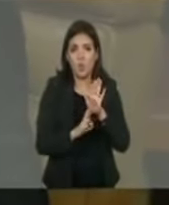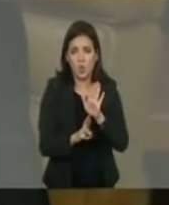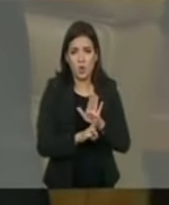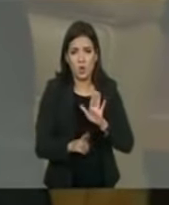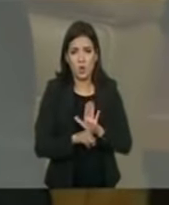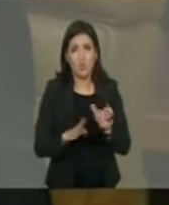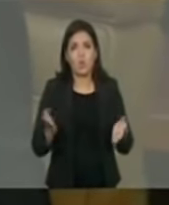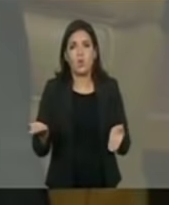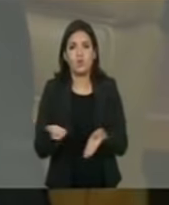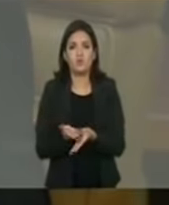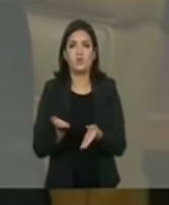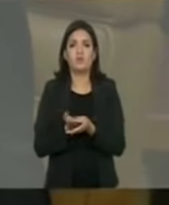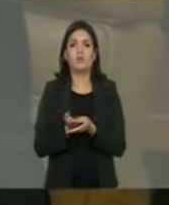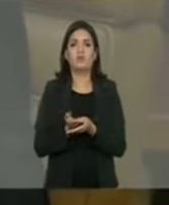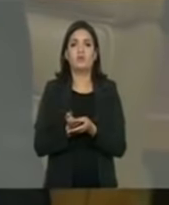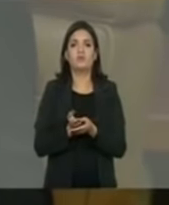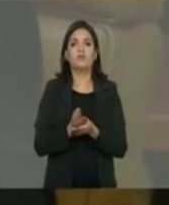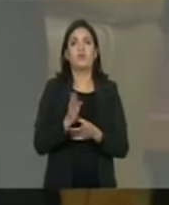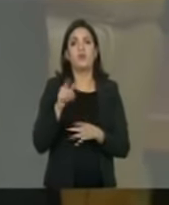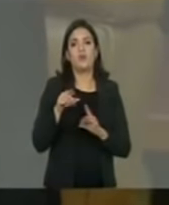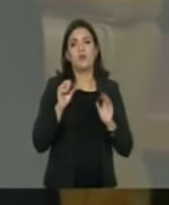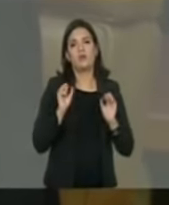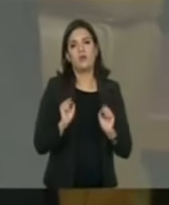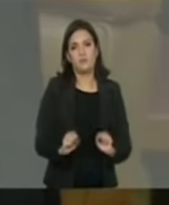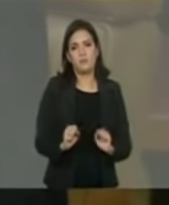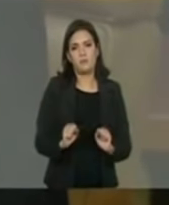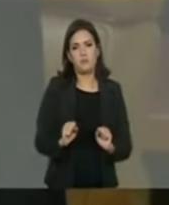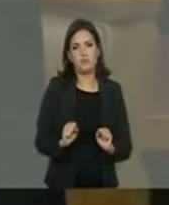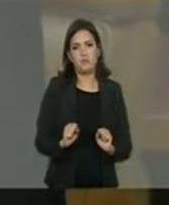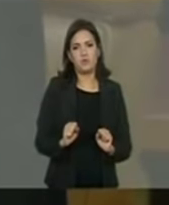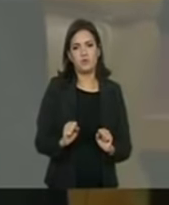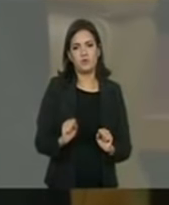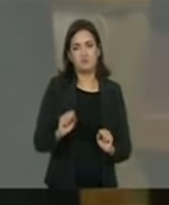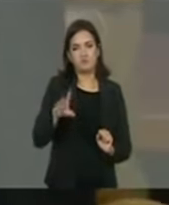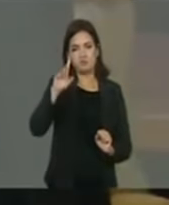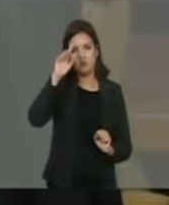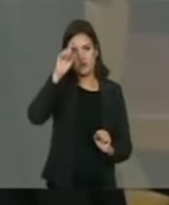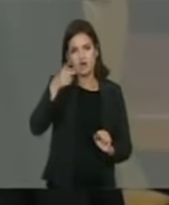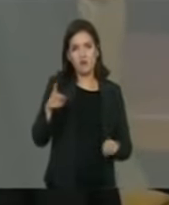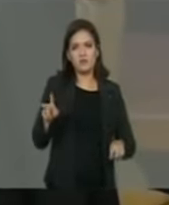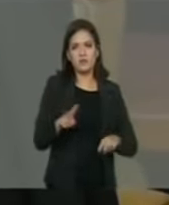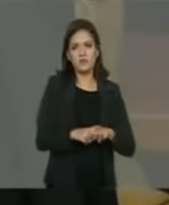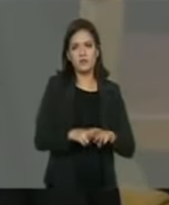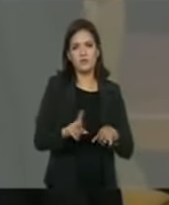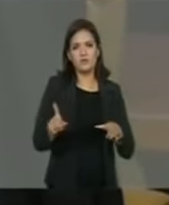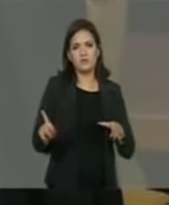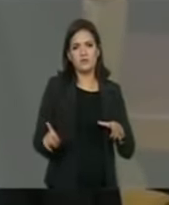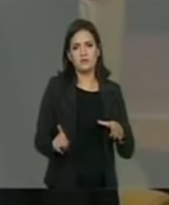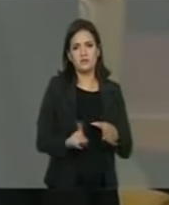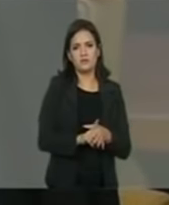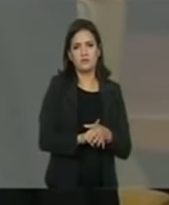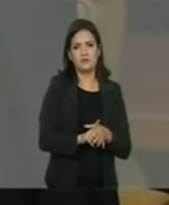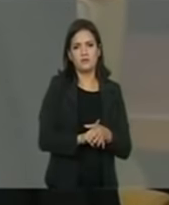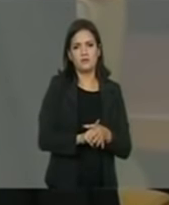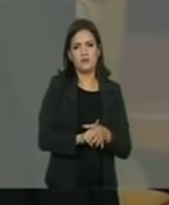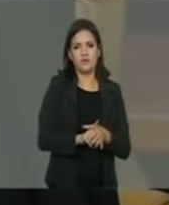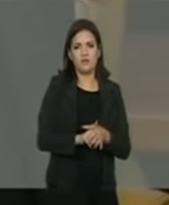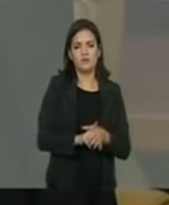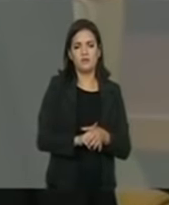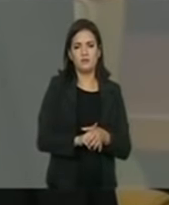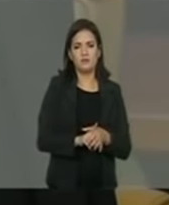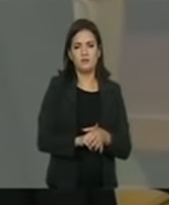é que se admitirá então ou encarceramento ou que se admitir a possibilidade de prisão